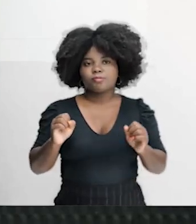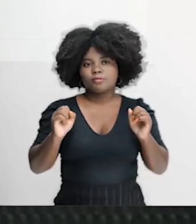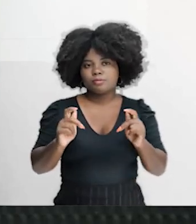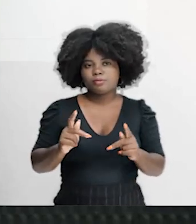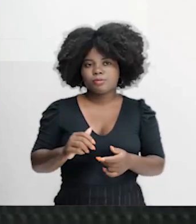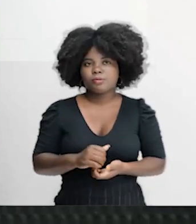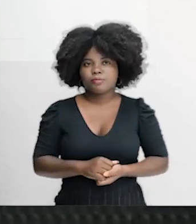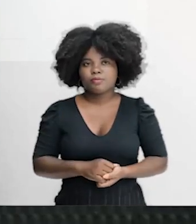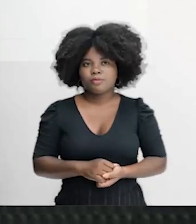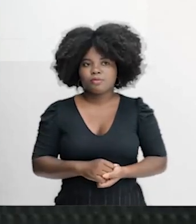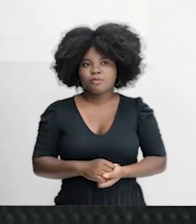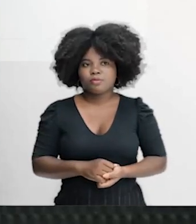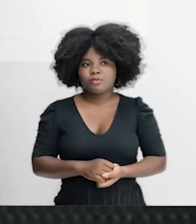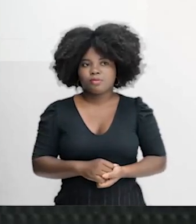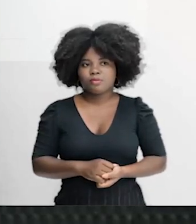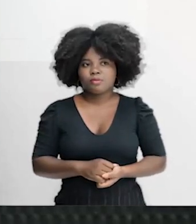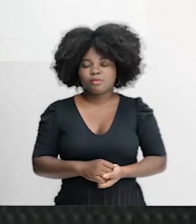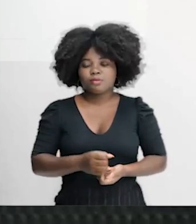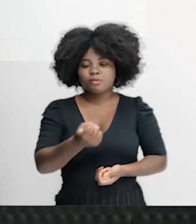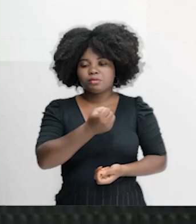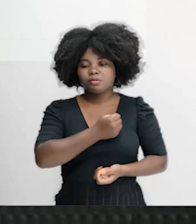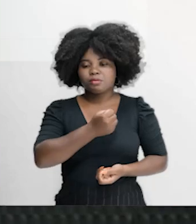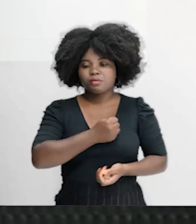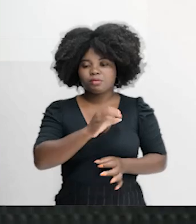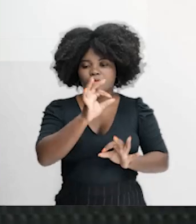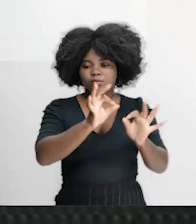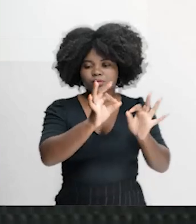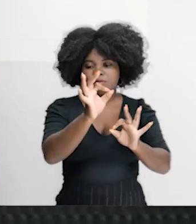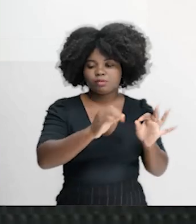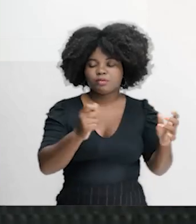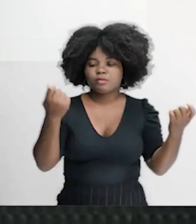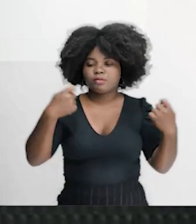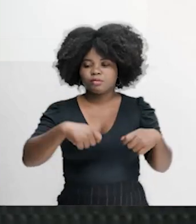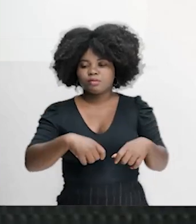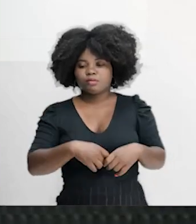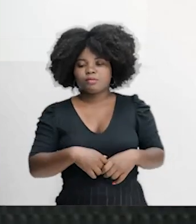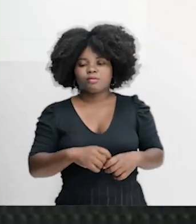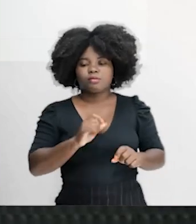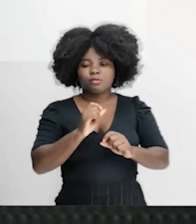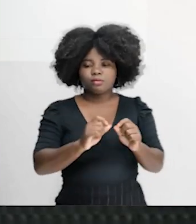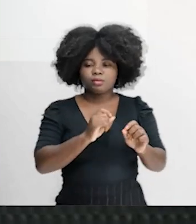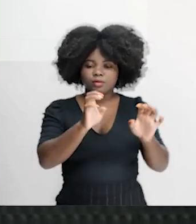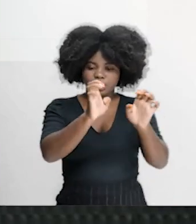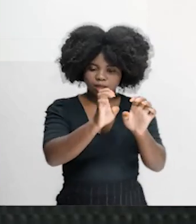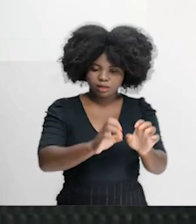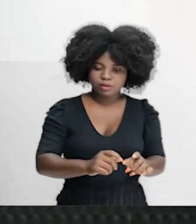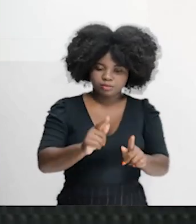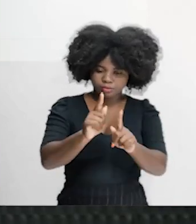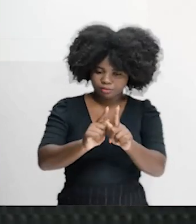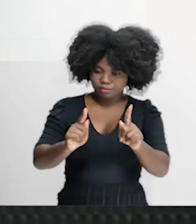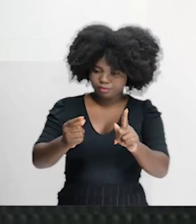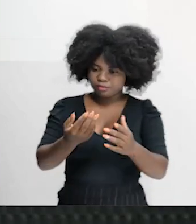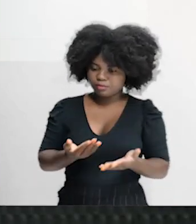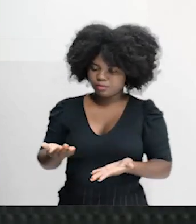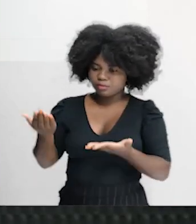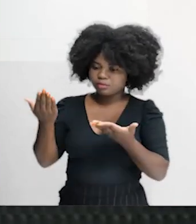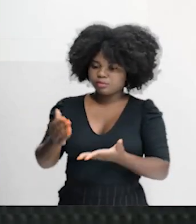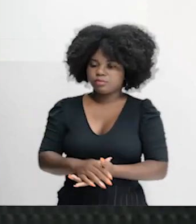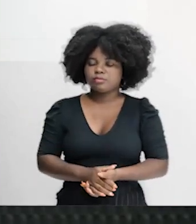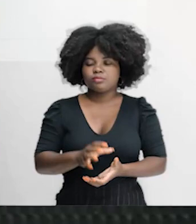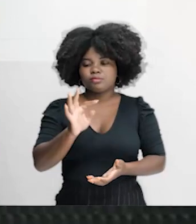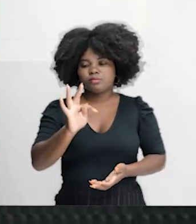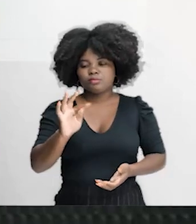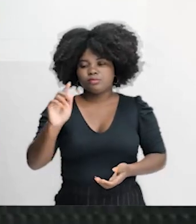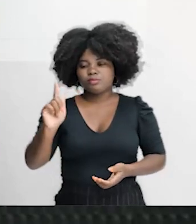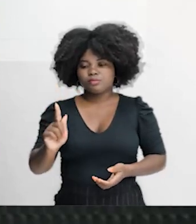Beleza. Com esses valores, a gente consegue construir o gráfico de uma função